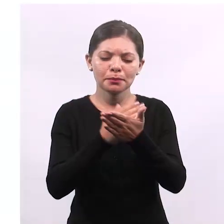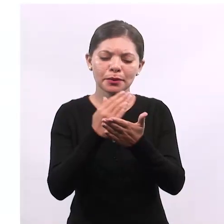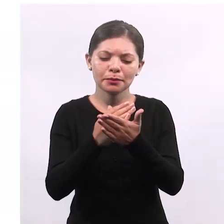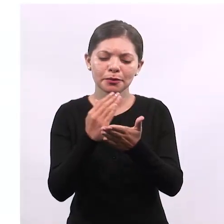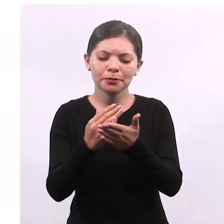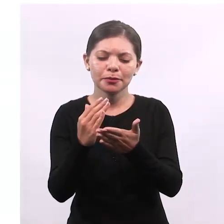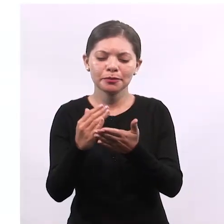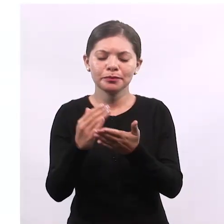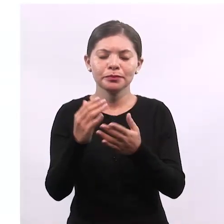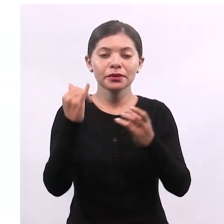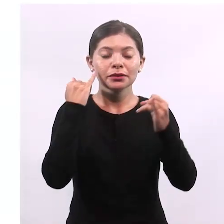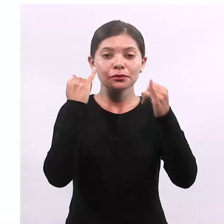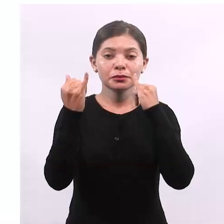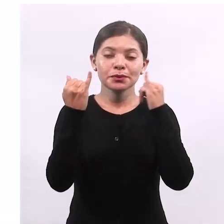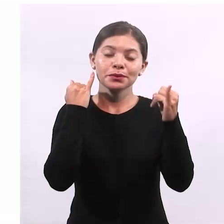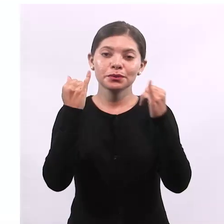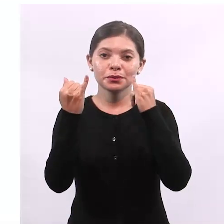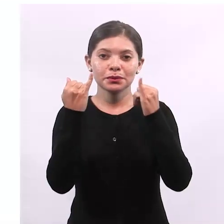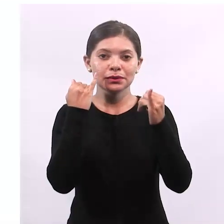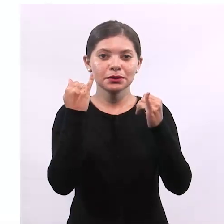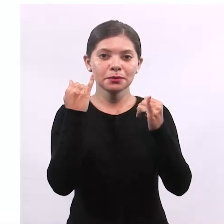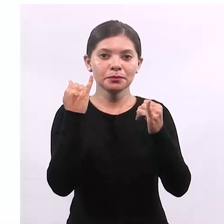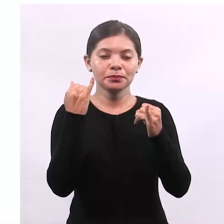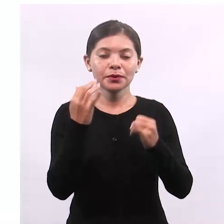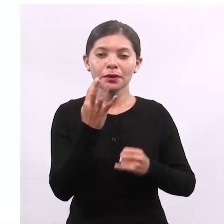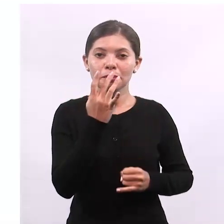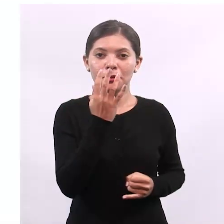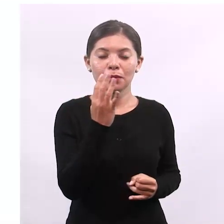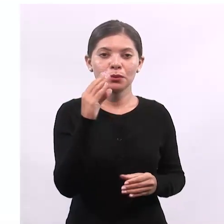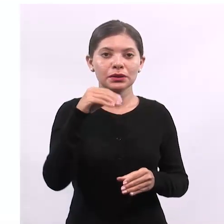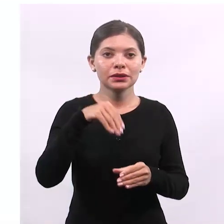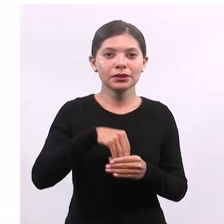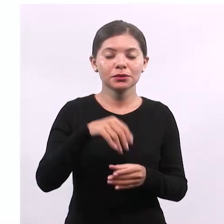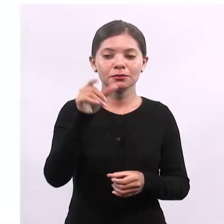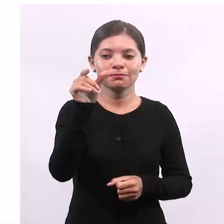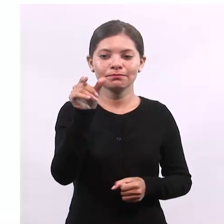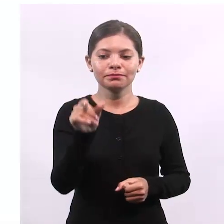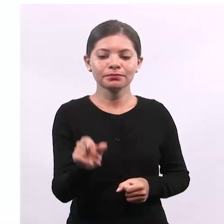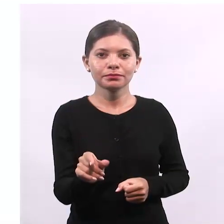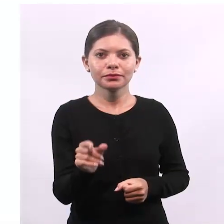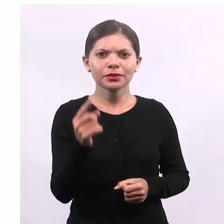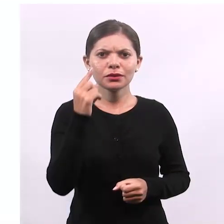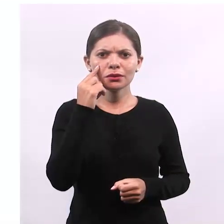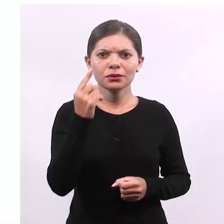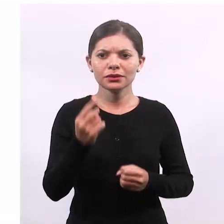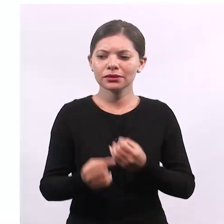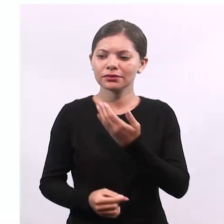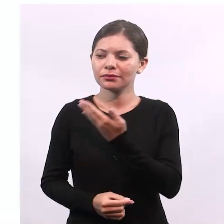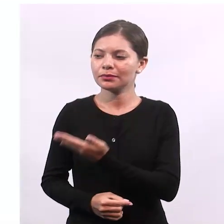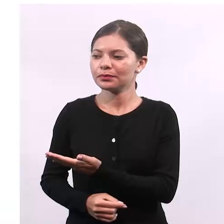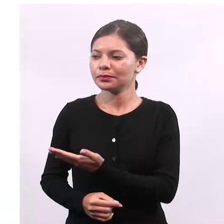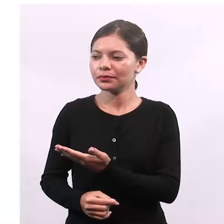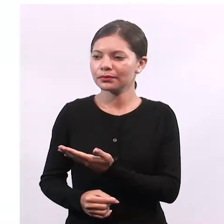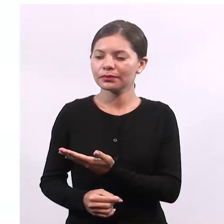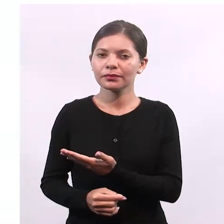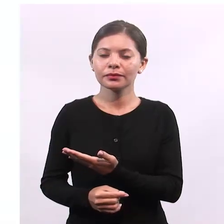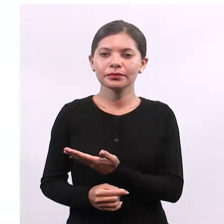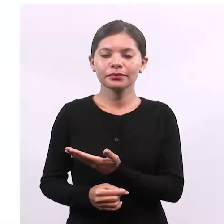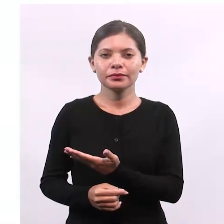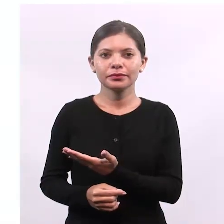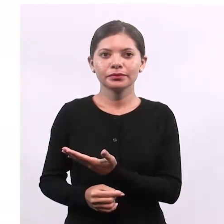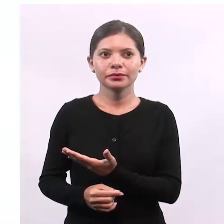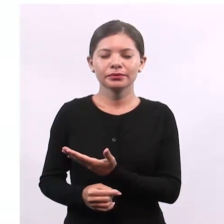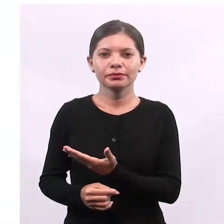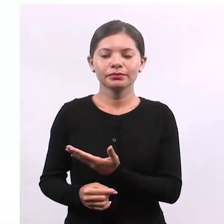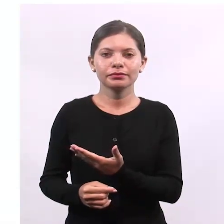e fragmentar essas informações pela cor dentro da Barra e olha só se a gente for